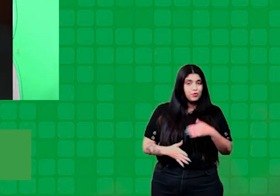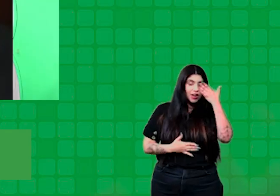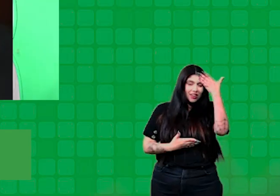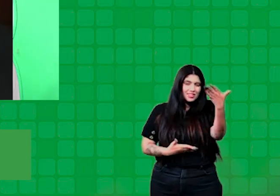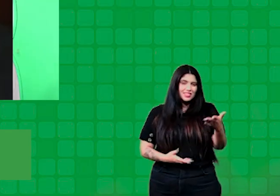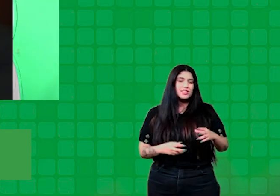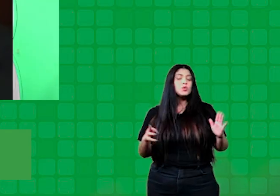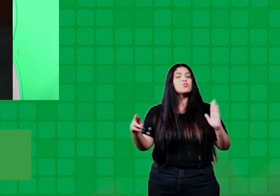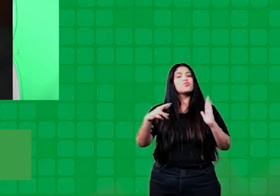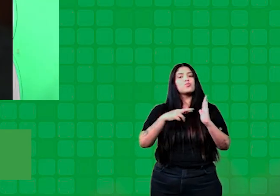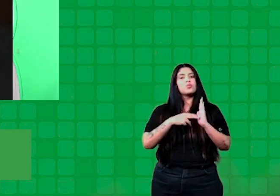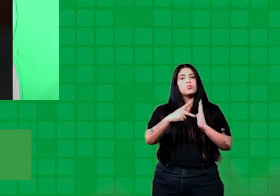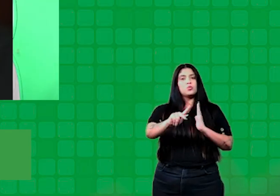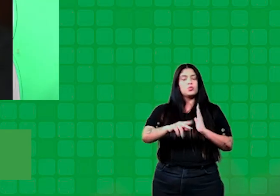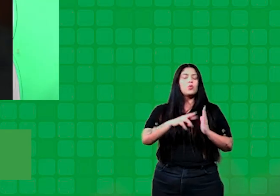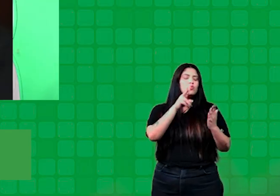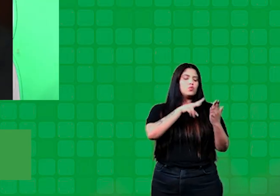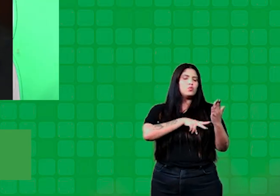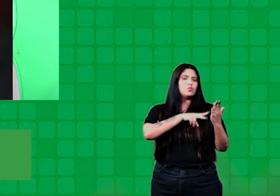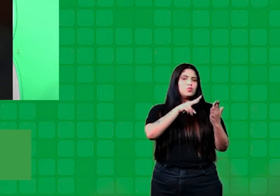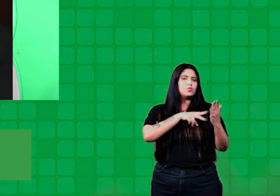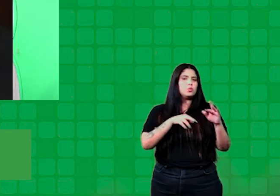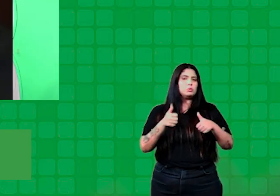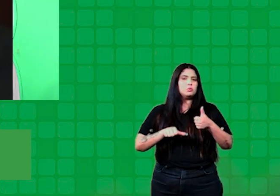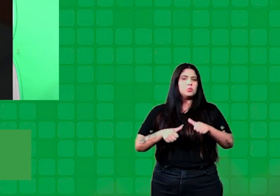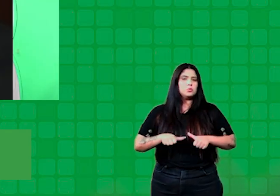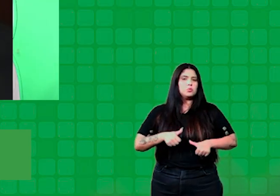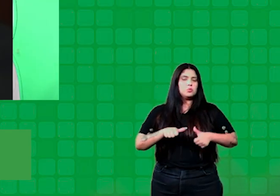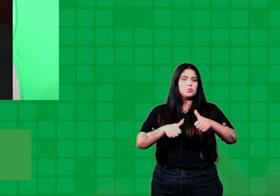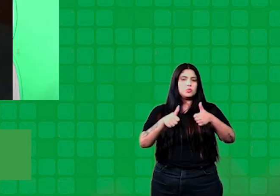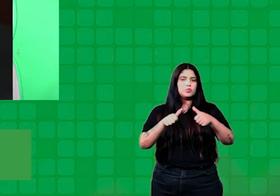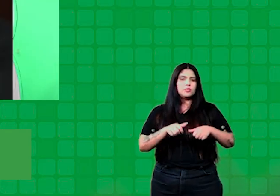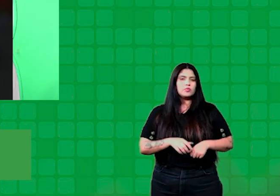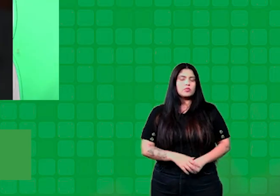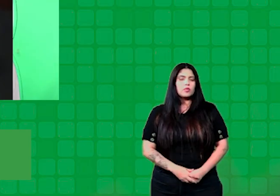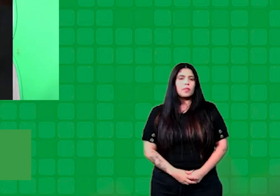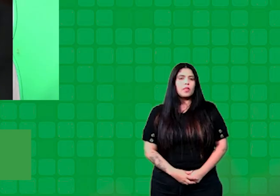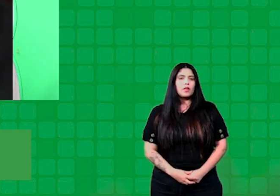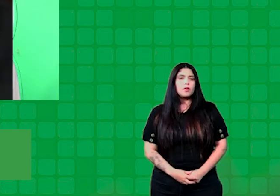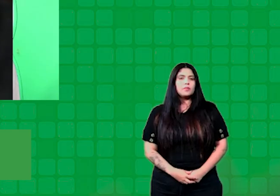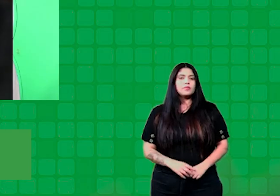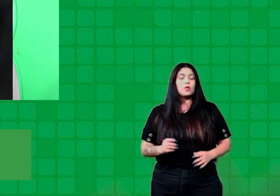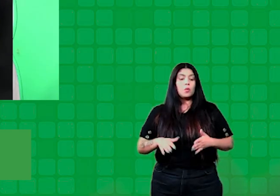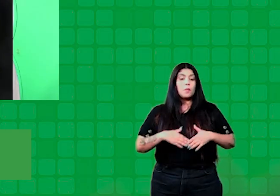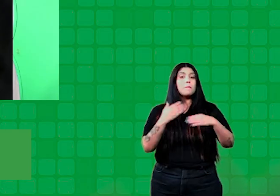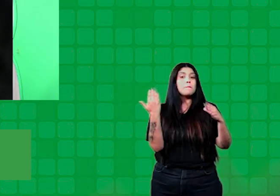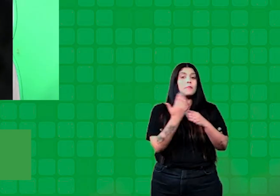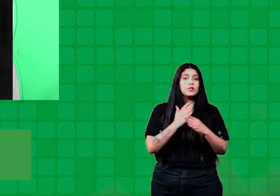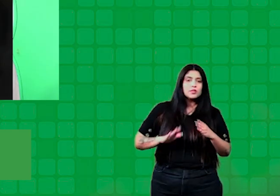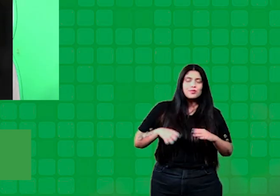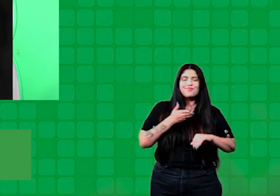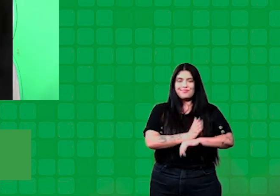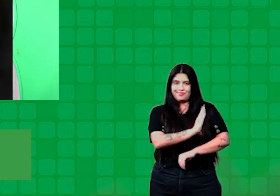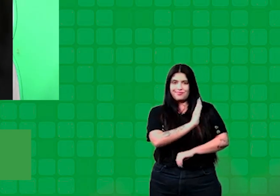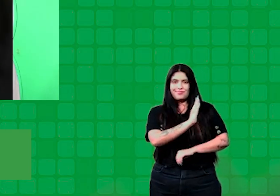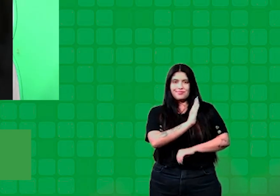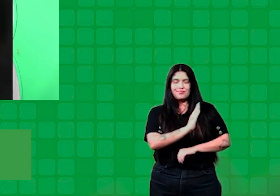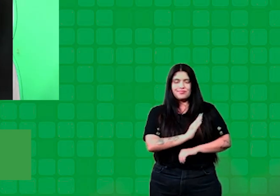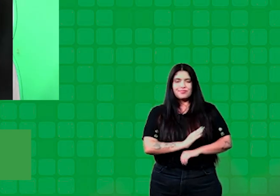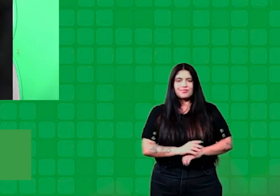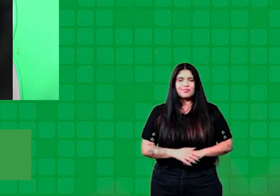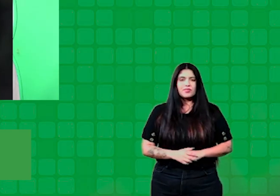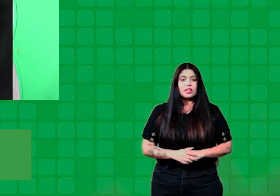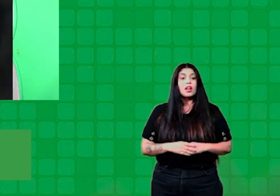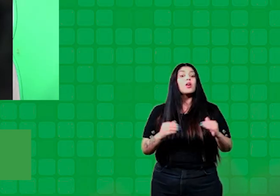sua relatoria, sua leitura, análise. Então, processo aprovado, desde que atenda